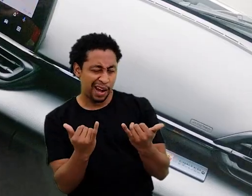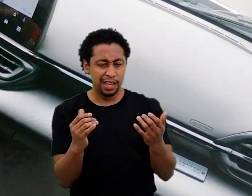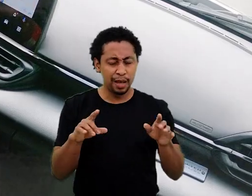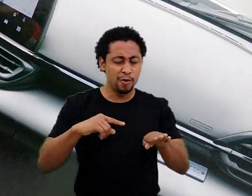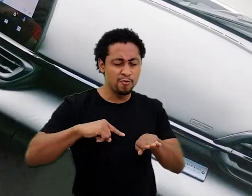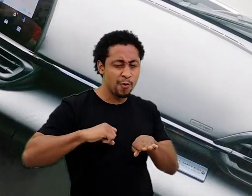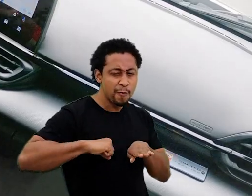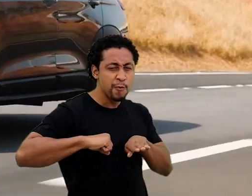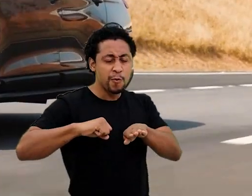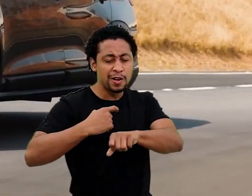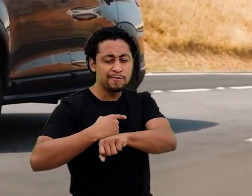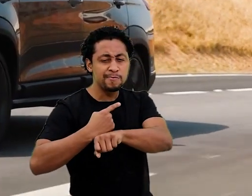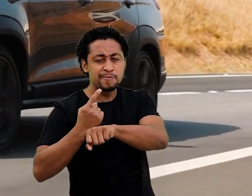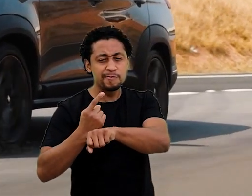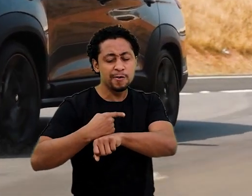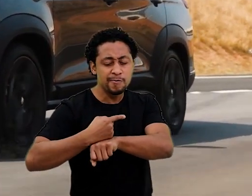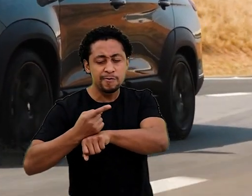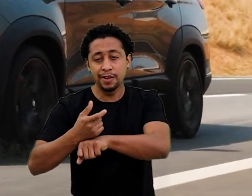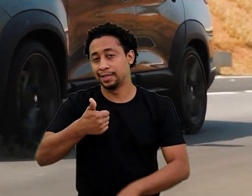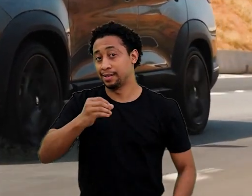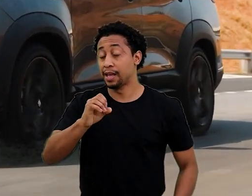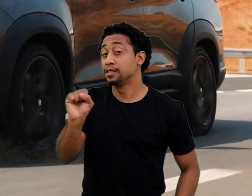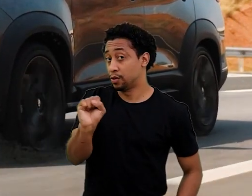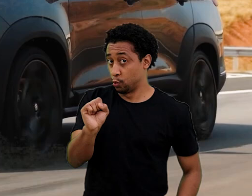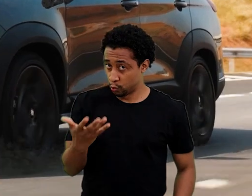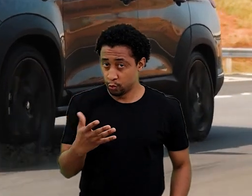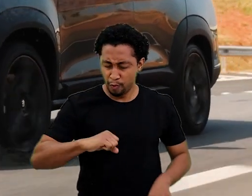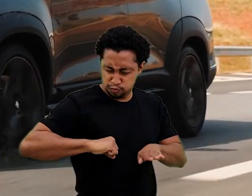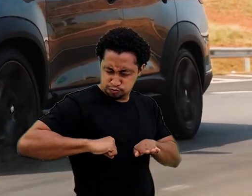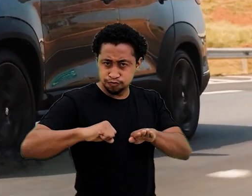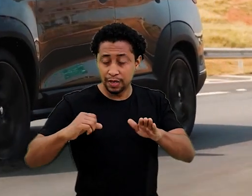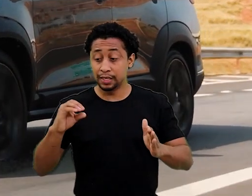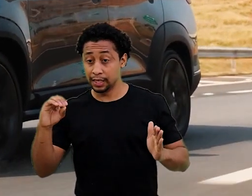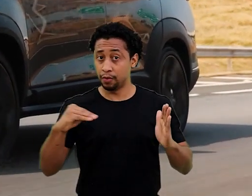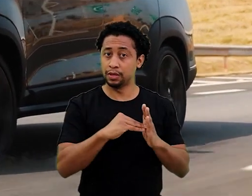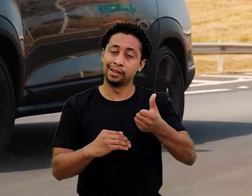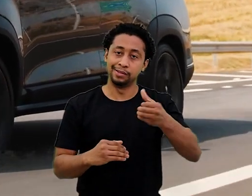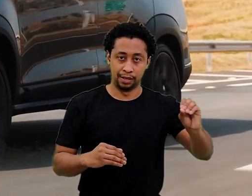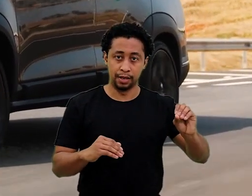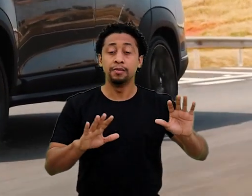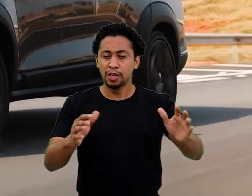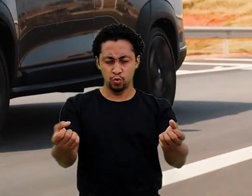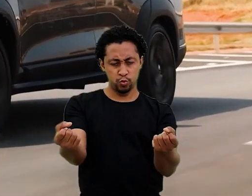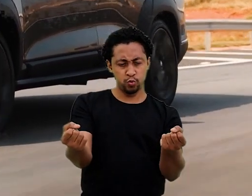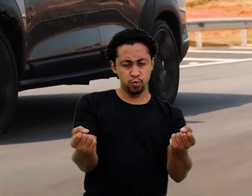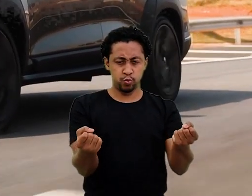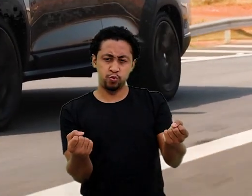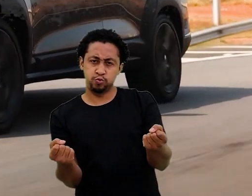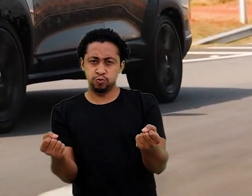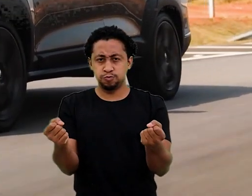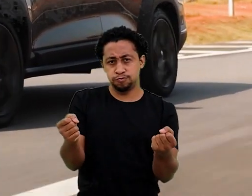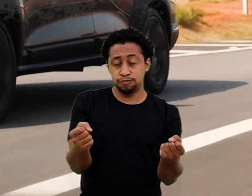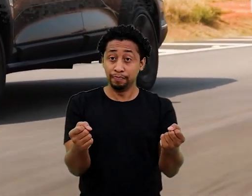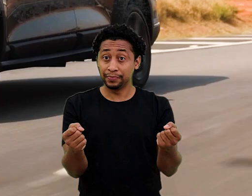10 segundos, né? E aliás, esse é o grande, vamos dizer assim, a grande frente que esse carro aqui